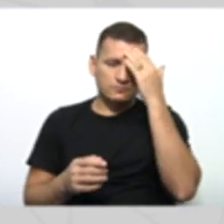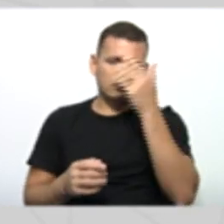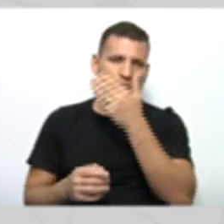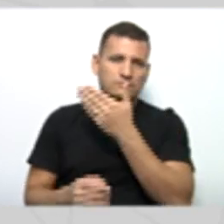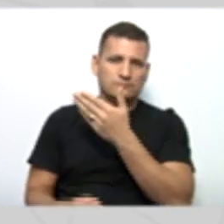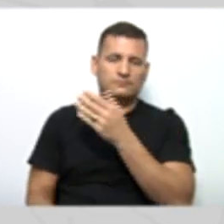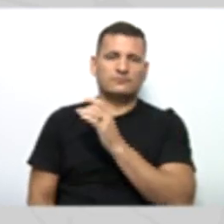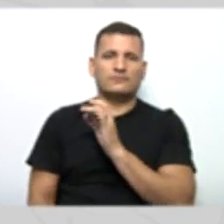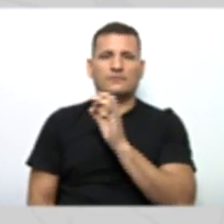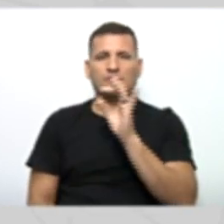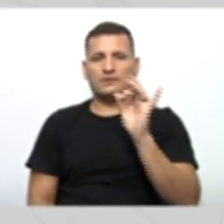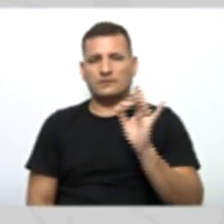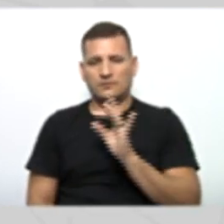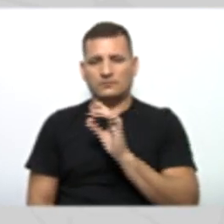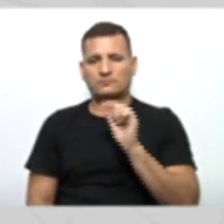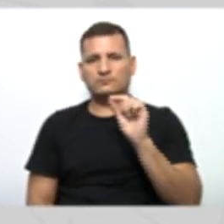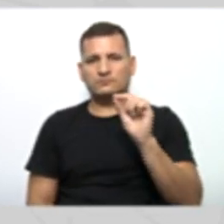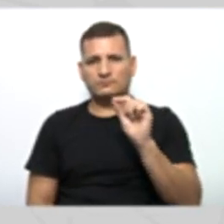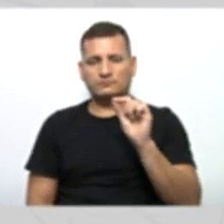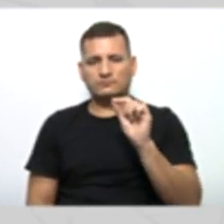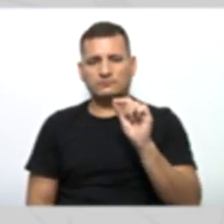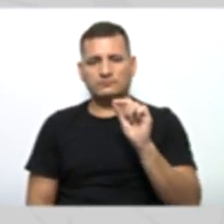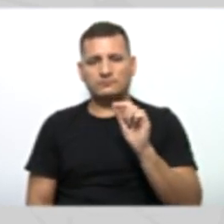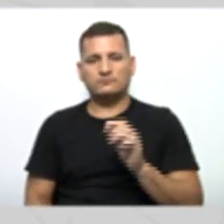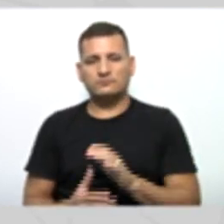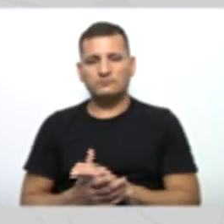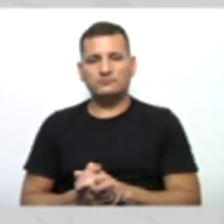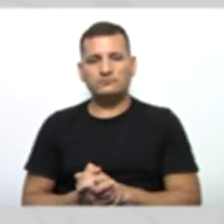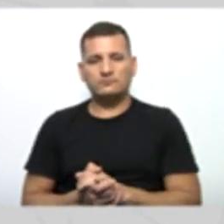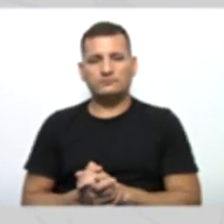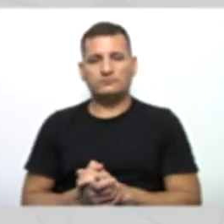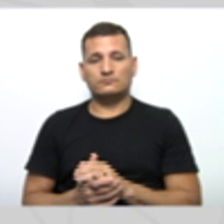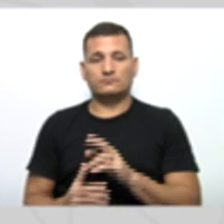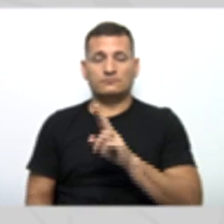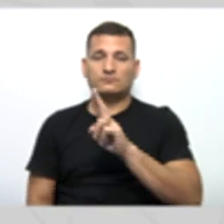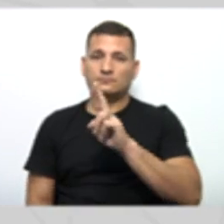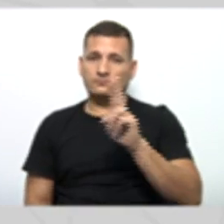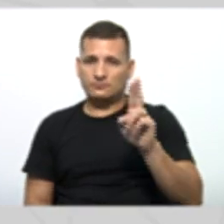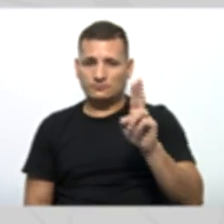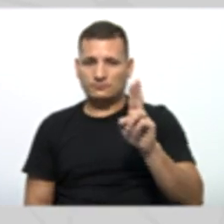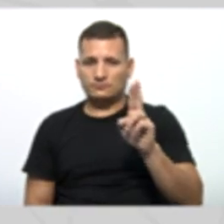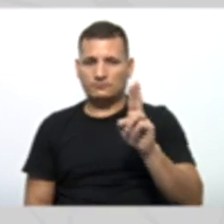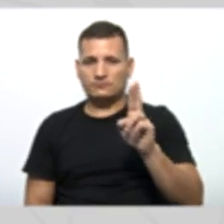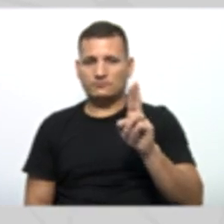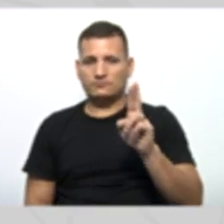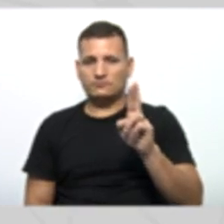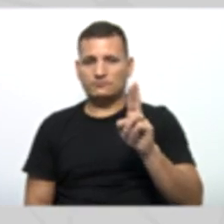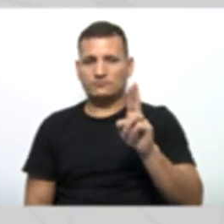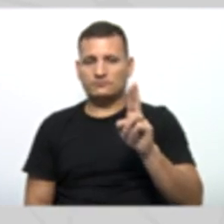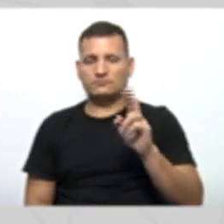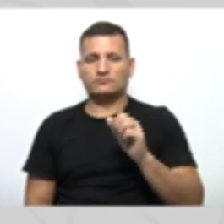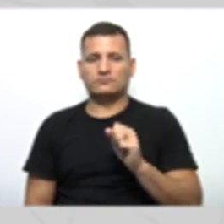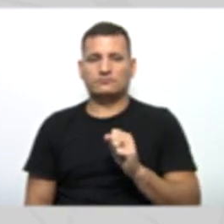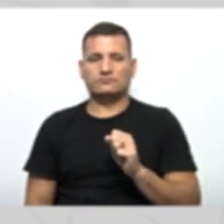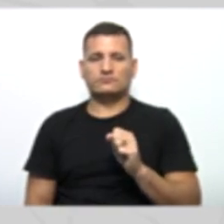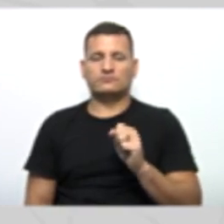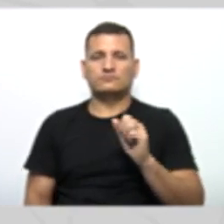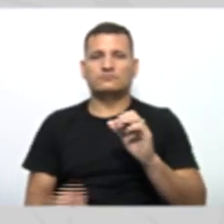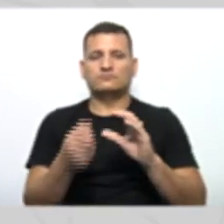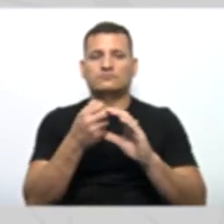classe? É isso daí, ó. Porque, ó, vocês vão encontrar o nome, certo? Vocês vão encontrar aqui